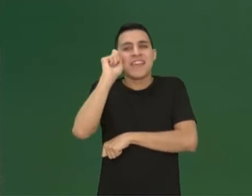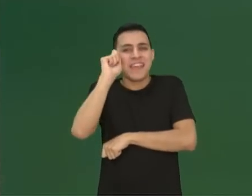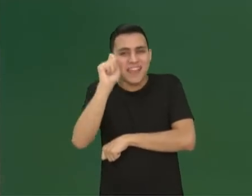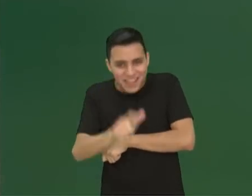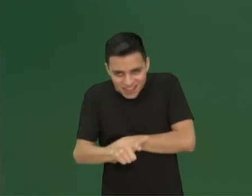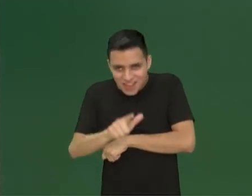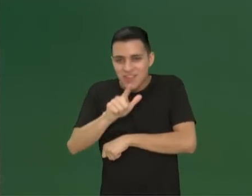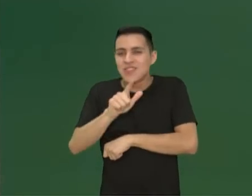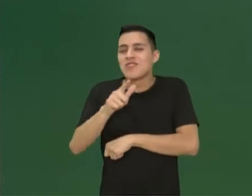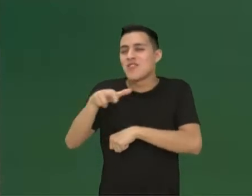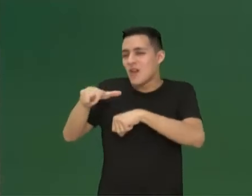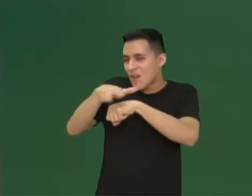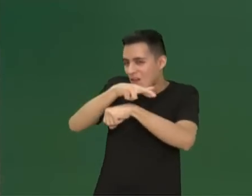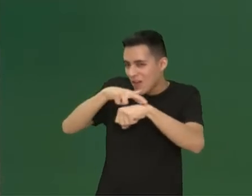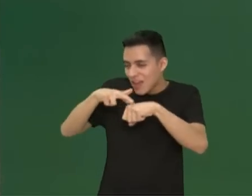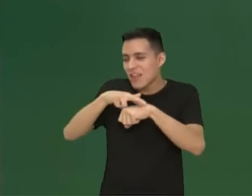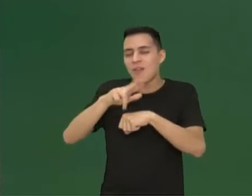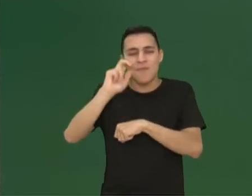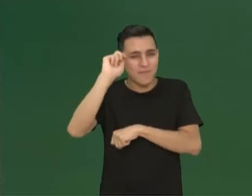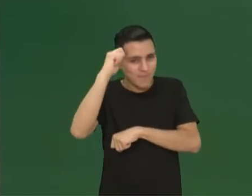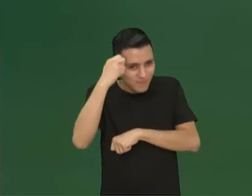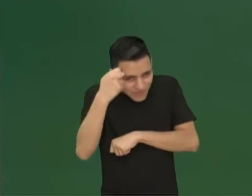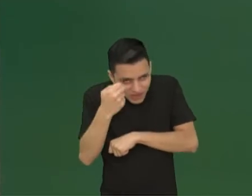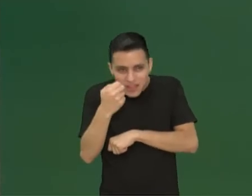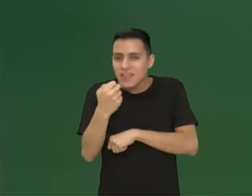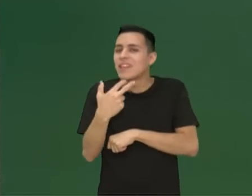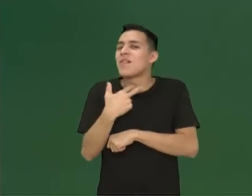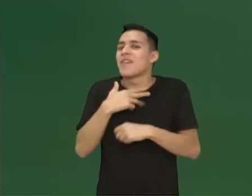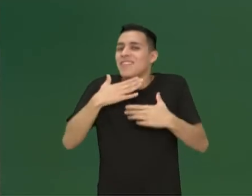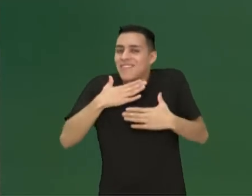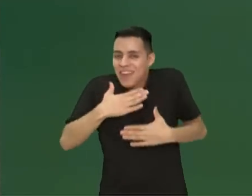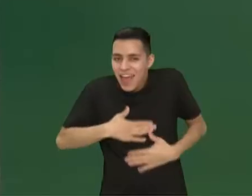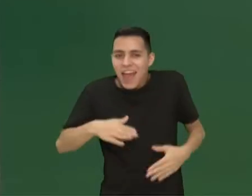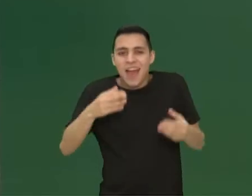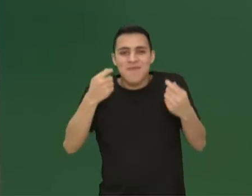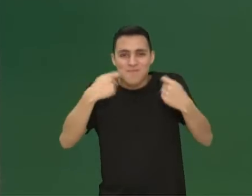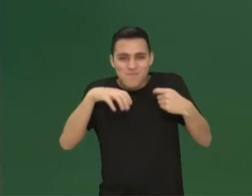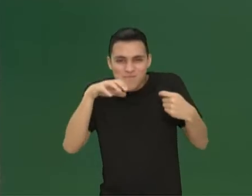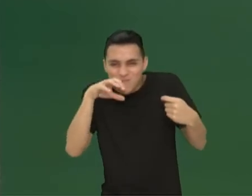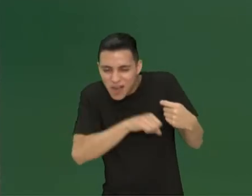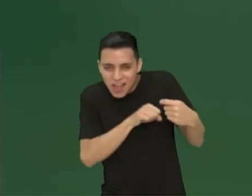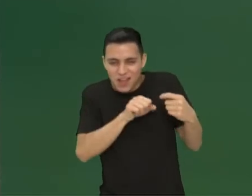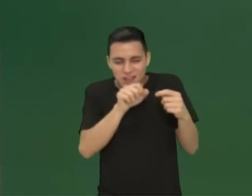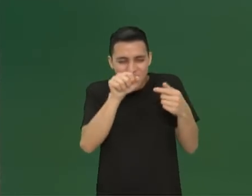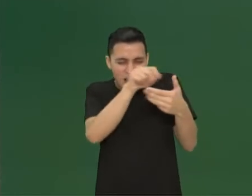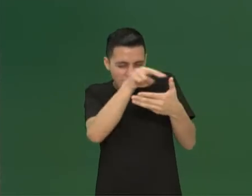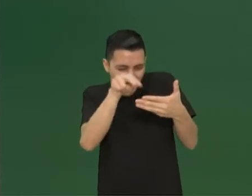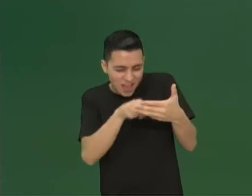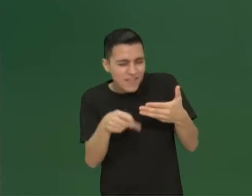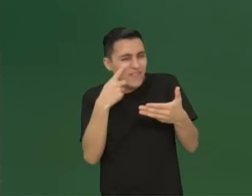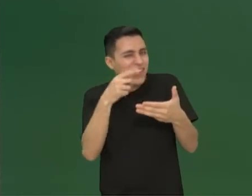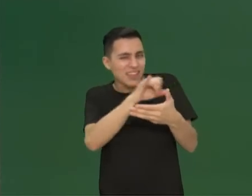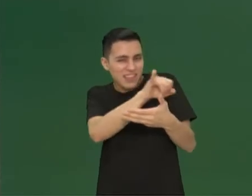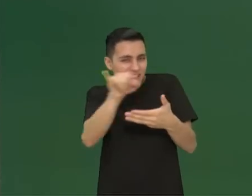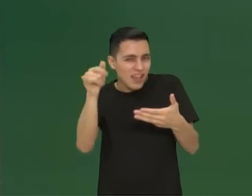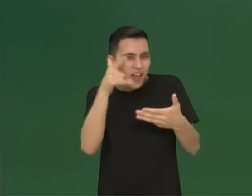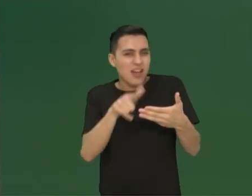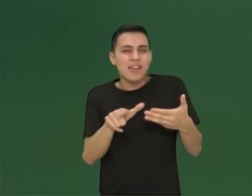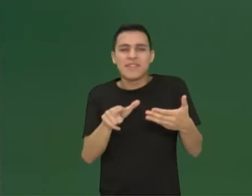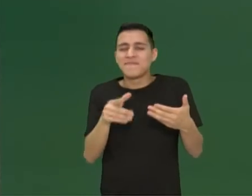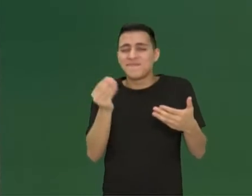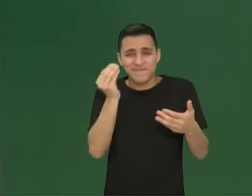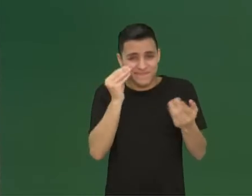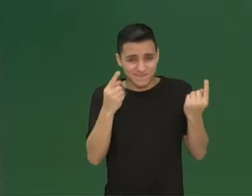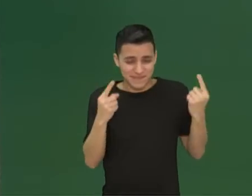azul, roxo, preto. Mas não pode fazer devagar, tem que ir rápido. Quero ver se você consegue e faz